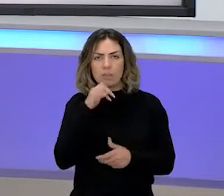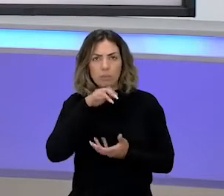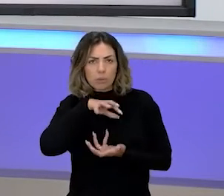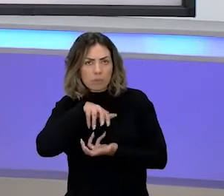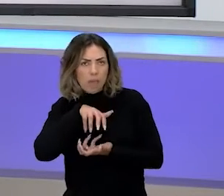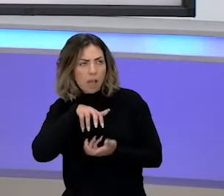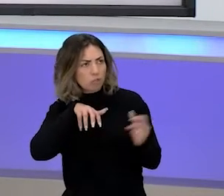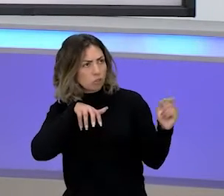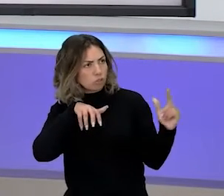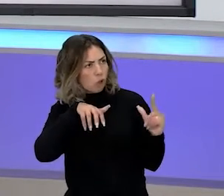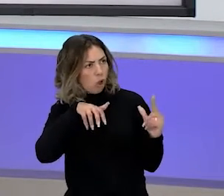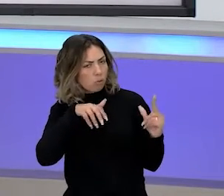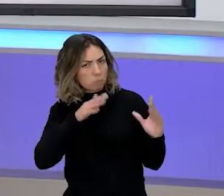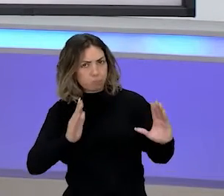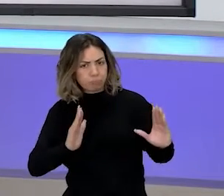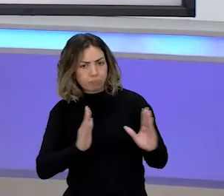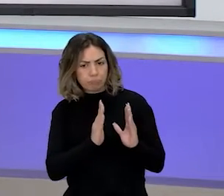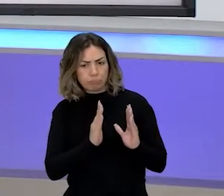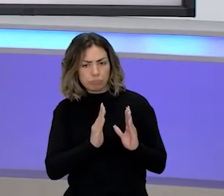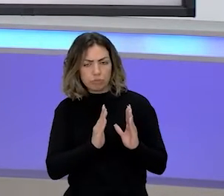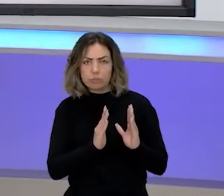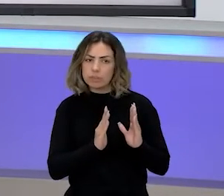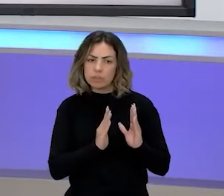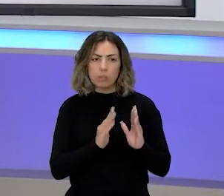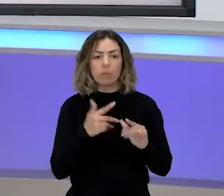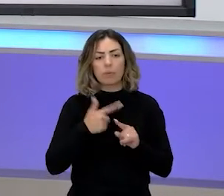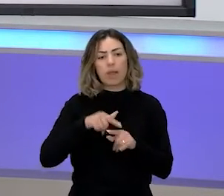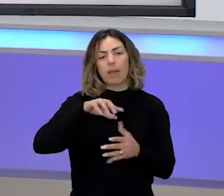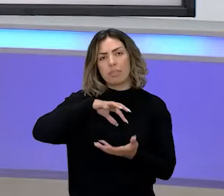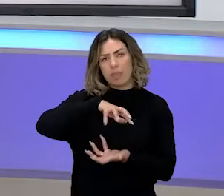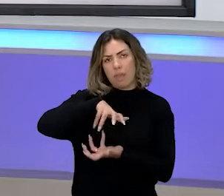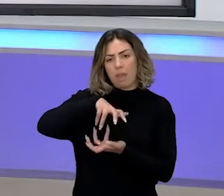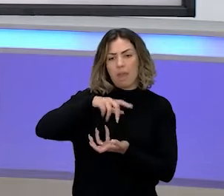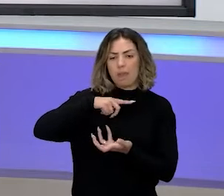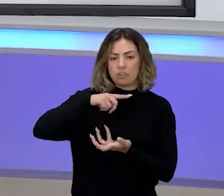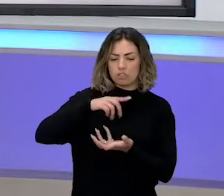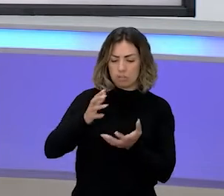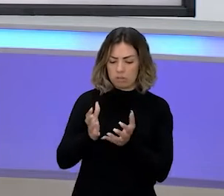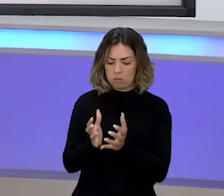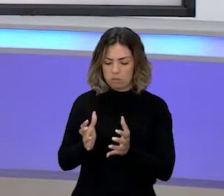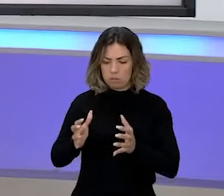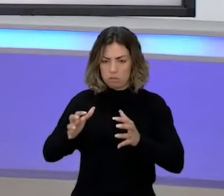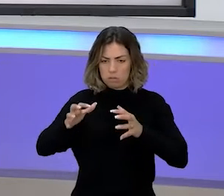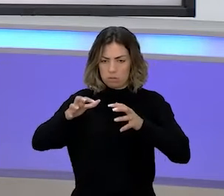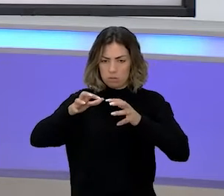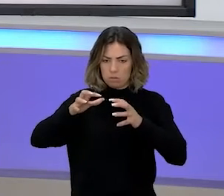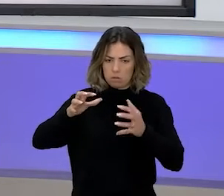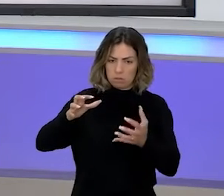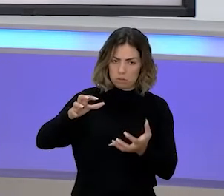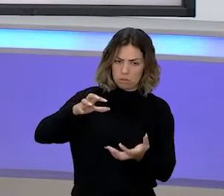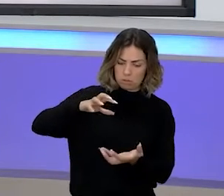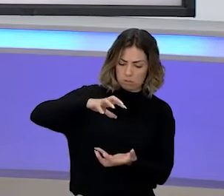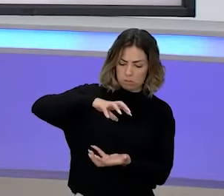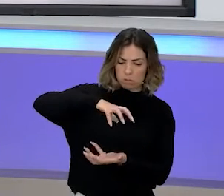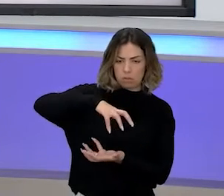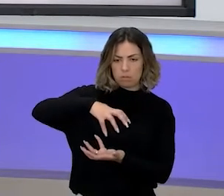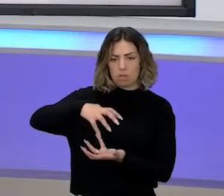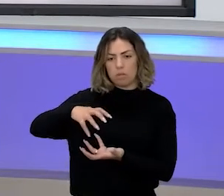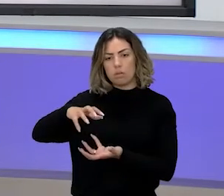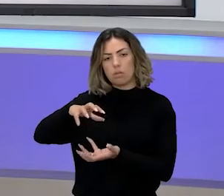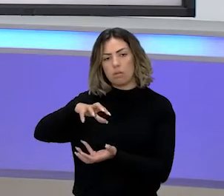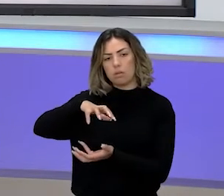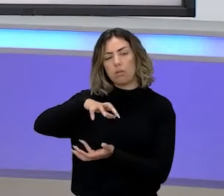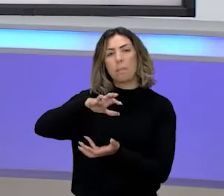né? A Terra ela é um pouco elíptica, né? Ela lembra uma circunferência, mas não é tão redondinha, e ela é um